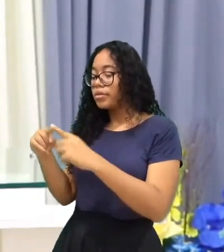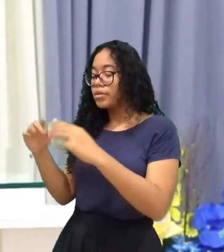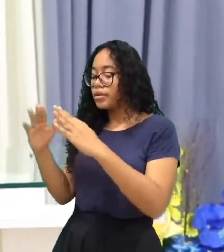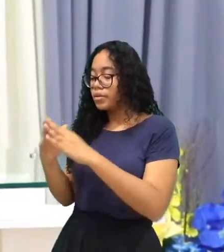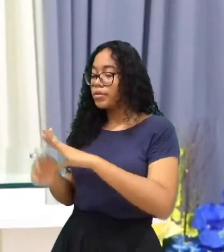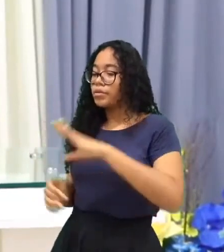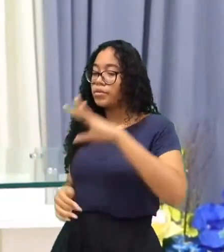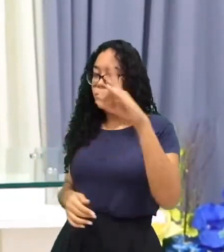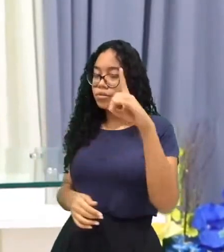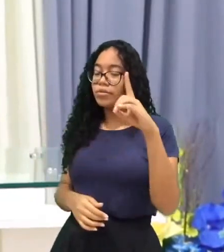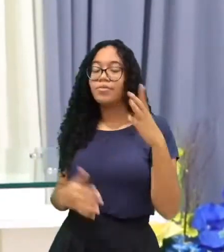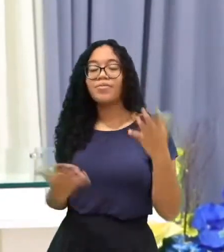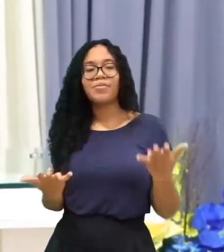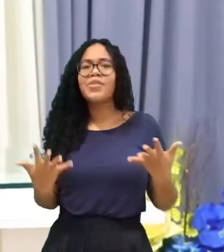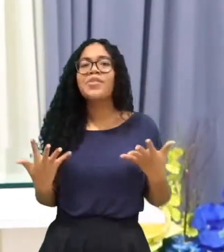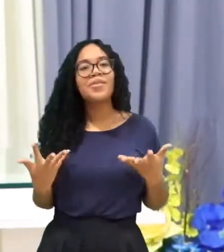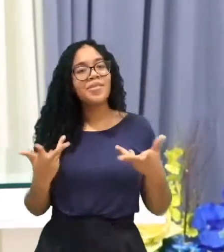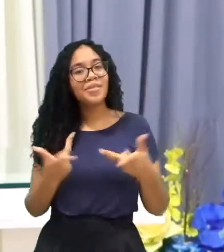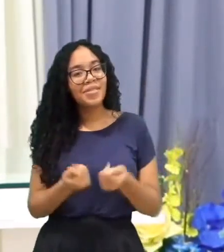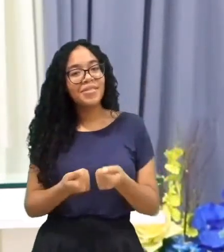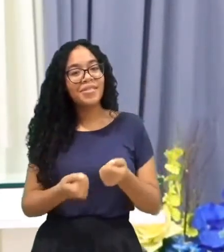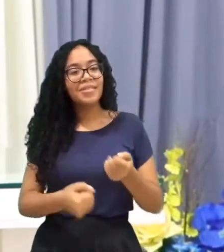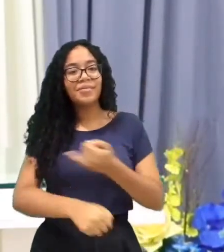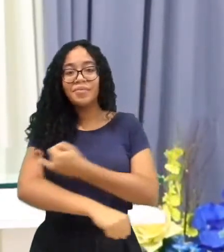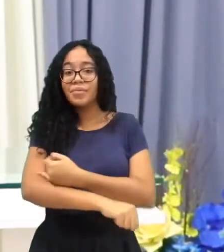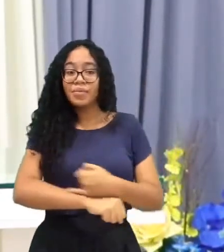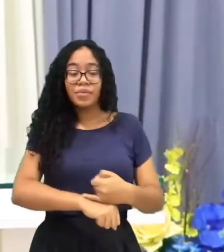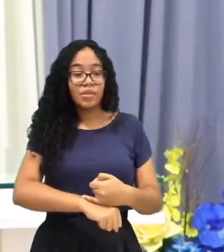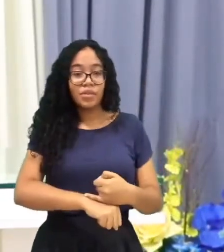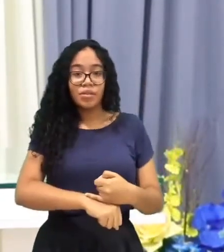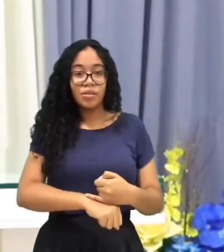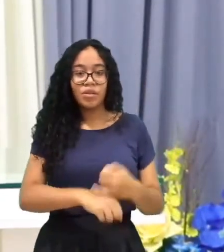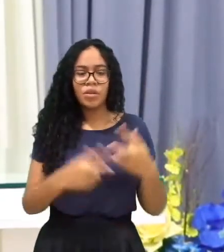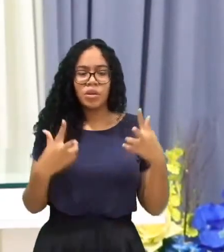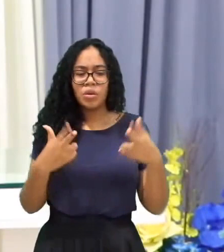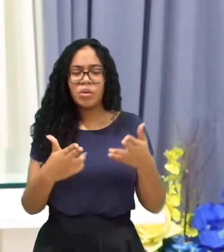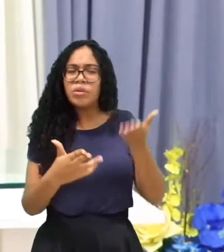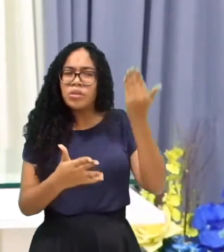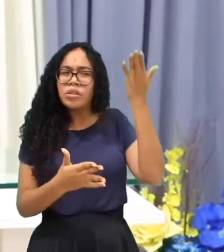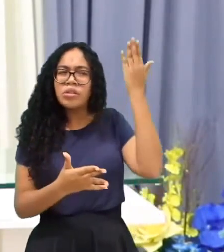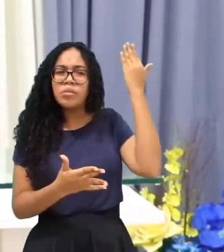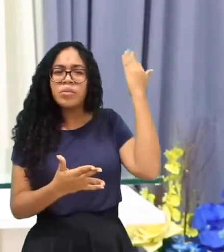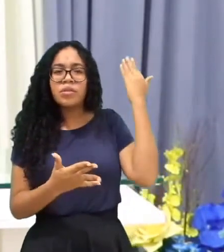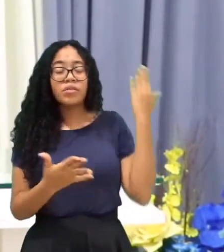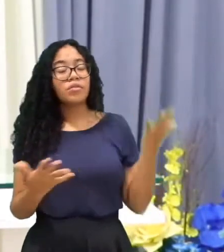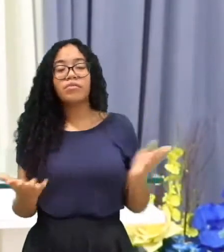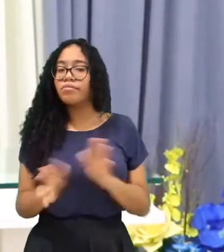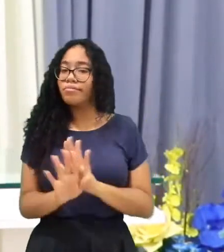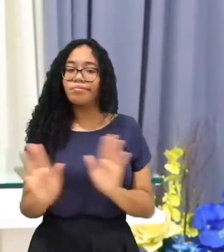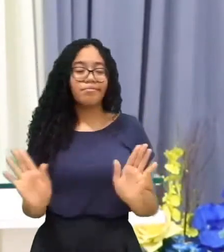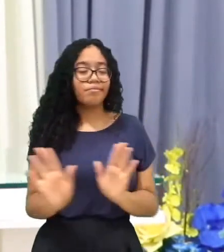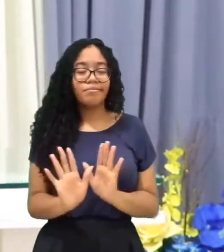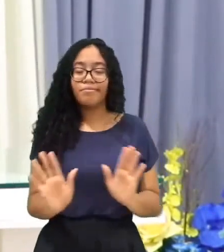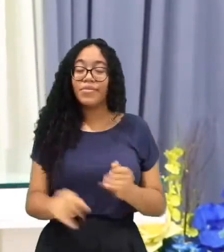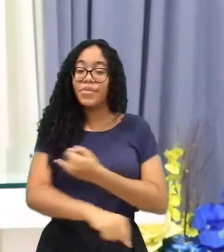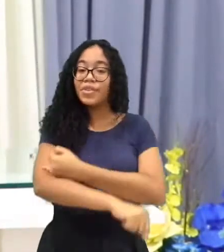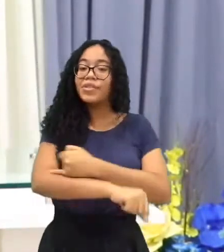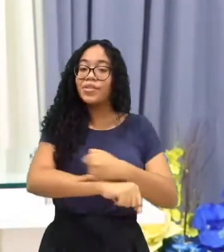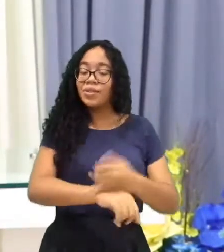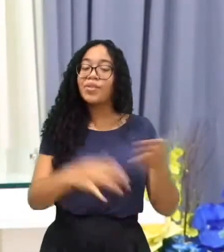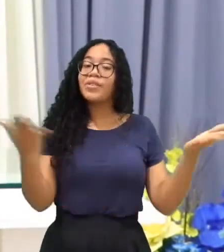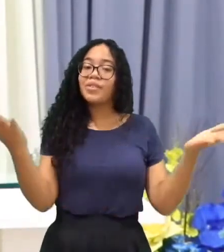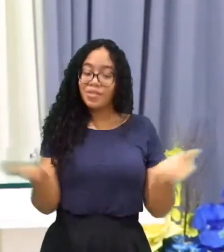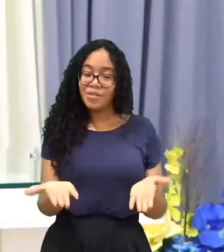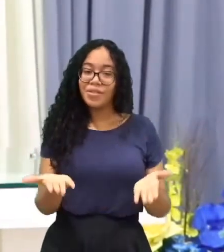Que coisa maravilhosa, irmãos. Jacó não era mais aquele Jacó lá de onde estava. Jacó agora era alguém